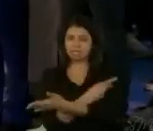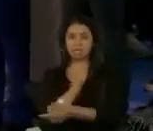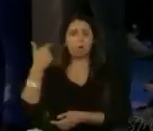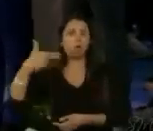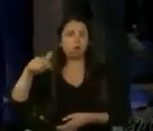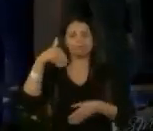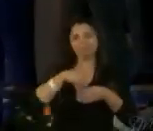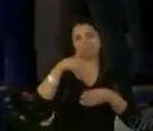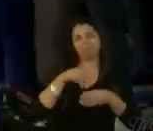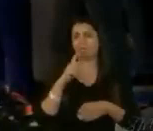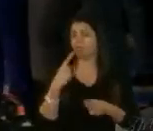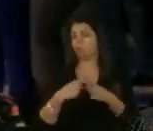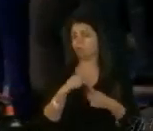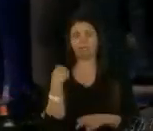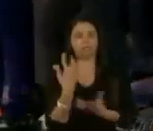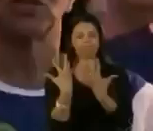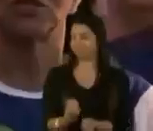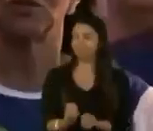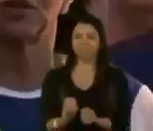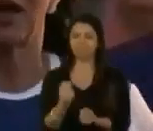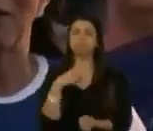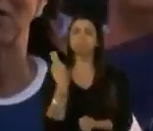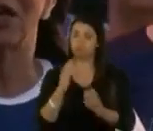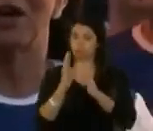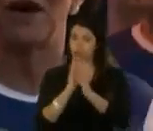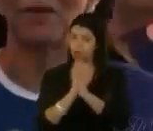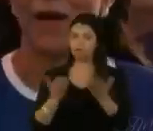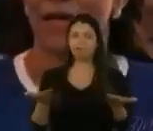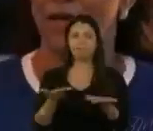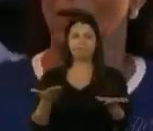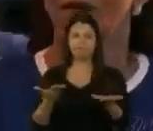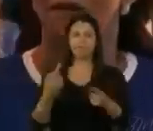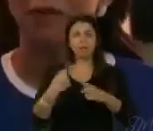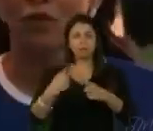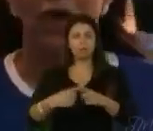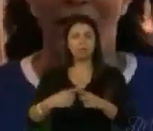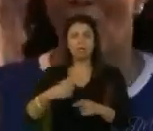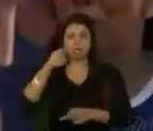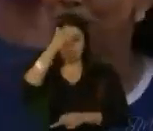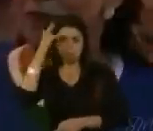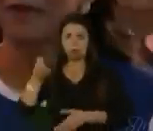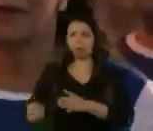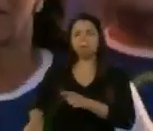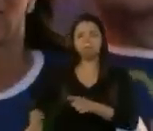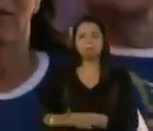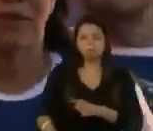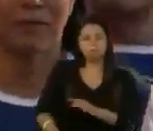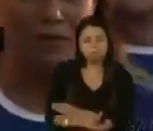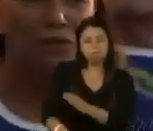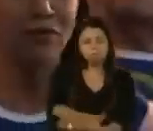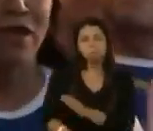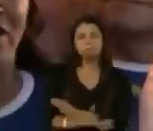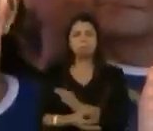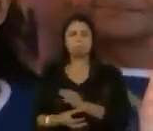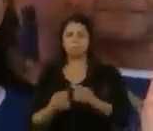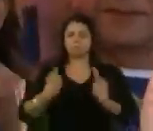aceitar. Então nós vamos orar aqui, minha gente. Porque não vai ser corrupto e malandro e bandido